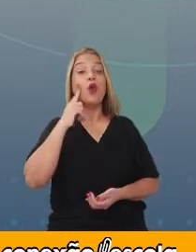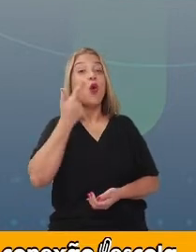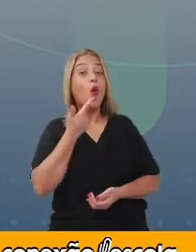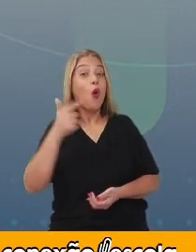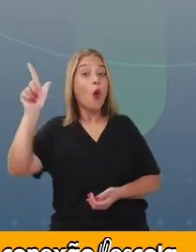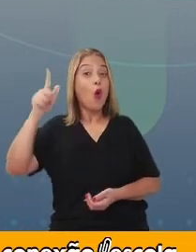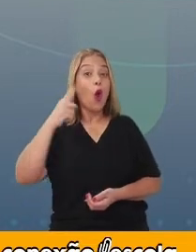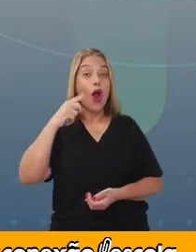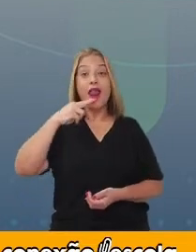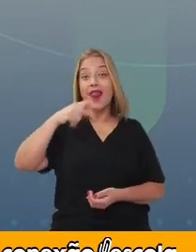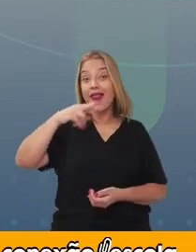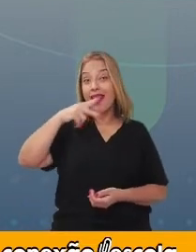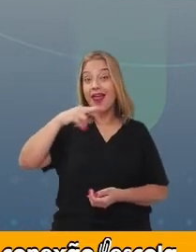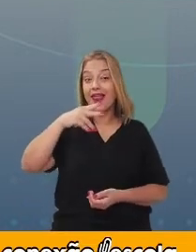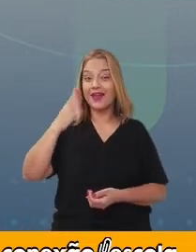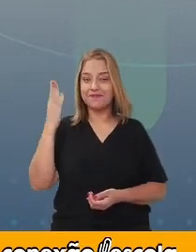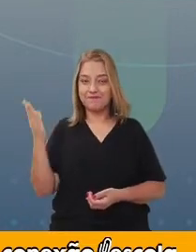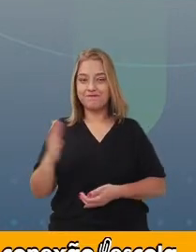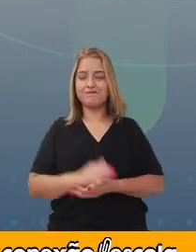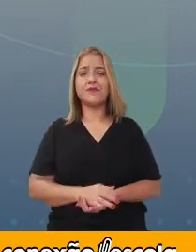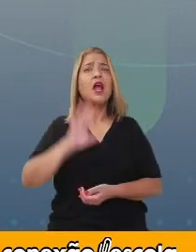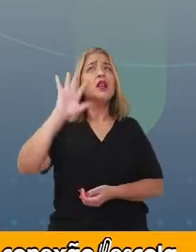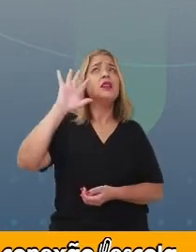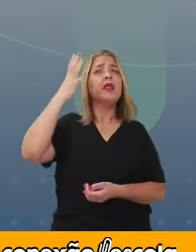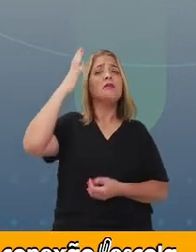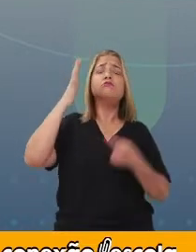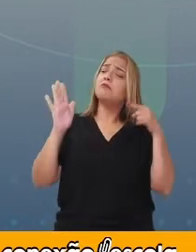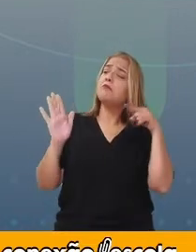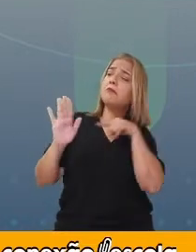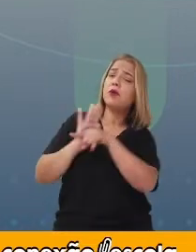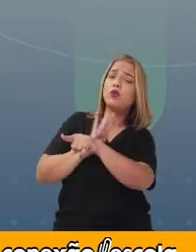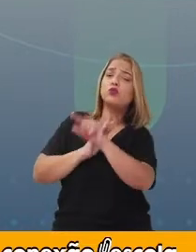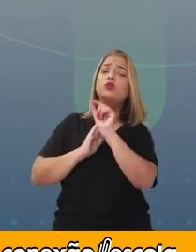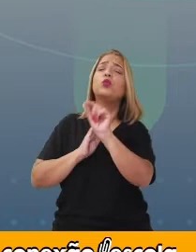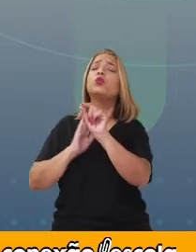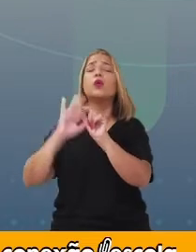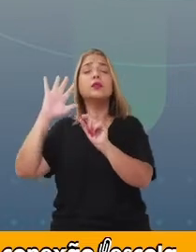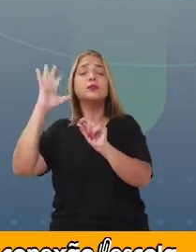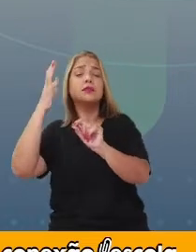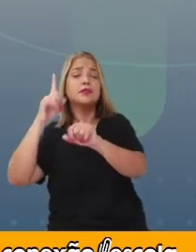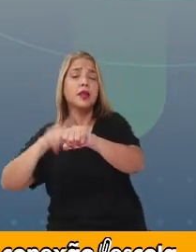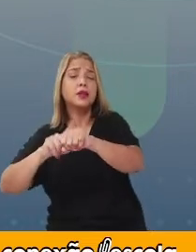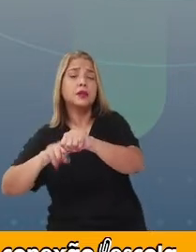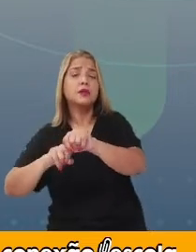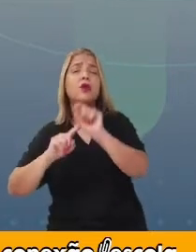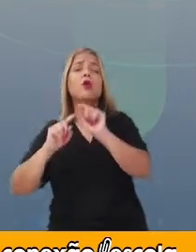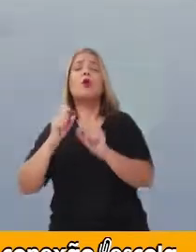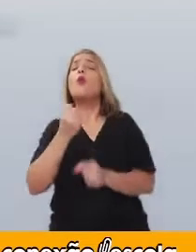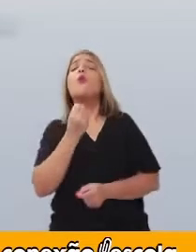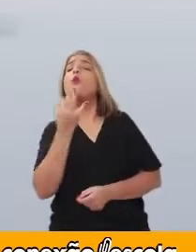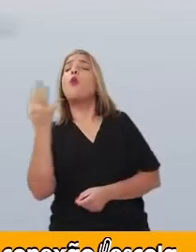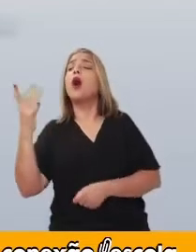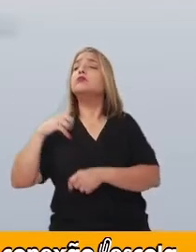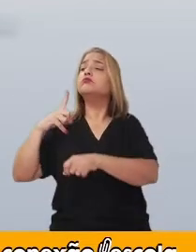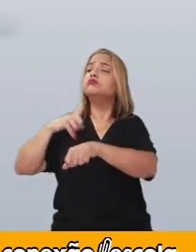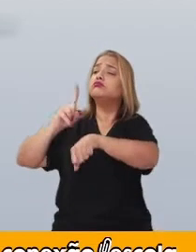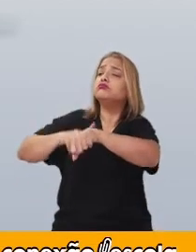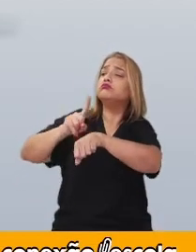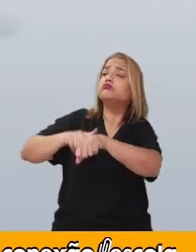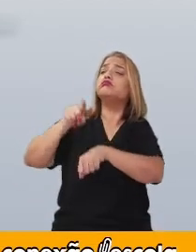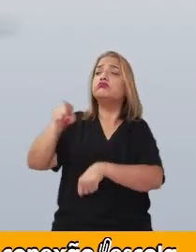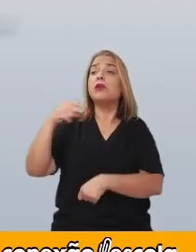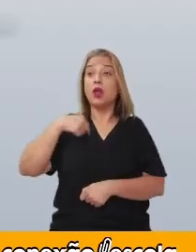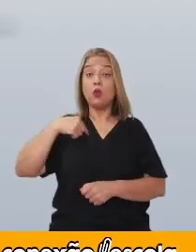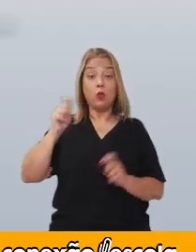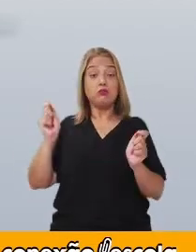Outro trava-língua. O tempo perguntou ao tempo quanto tempo o tempo